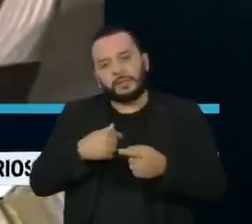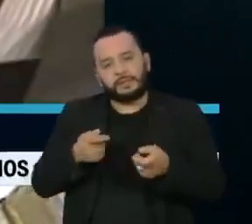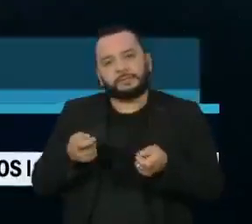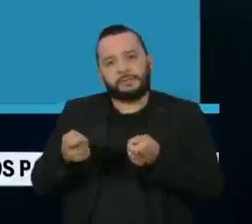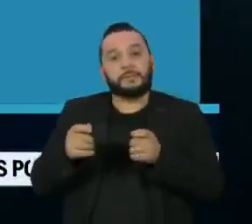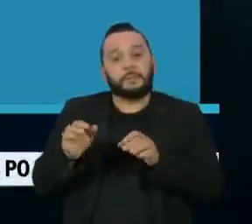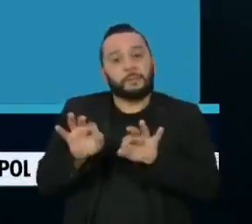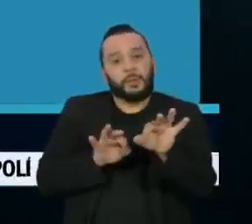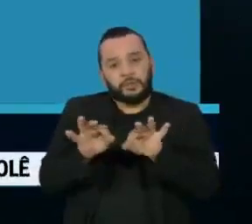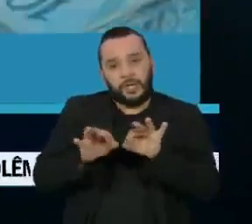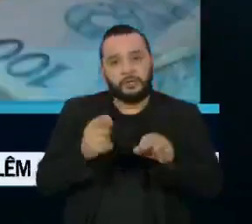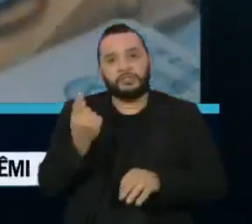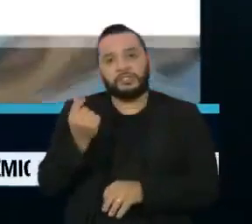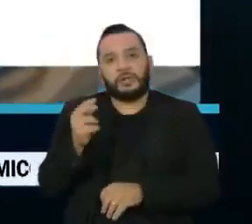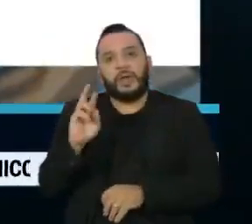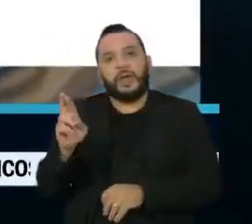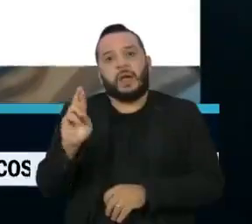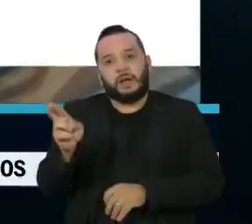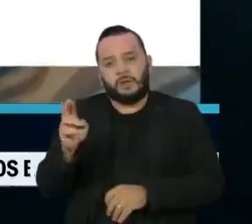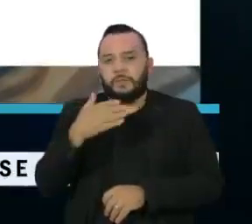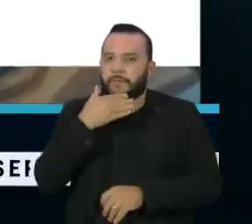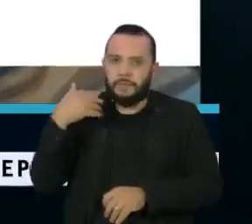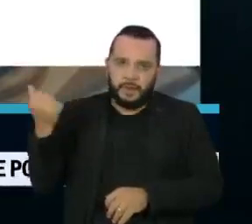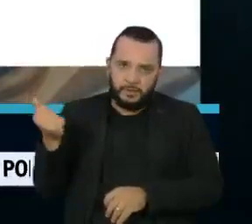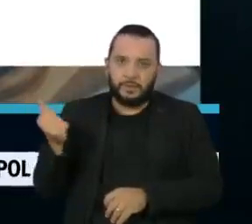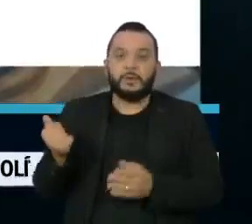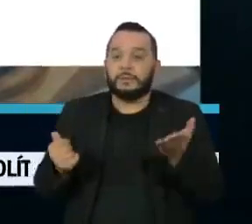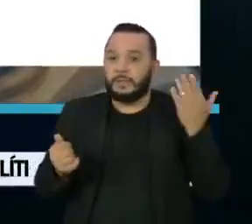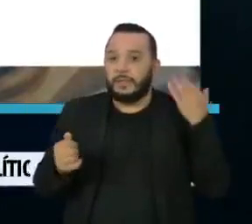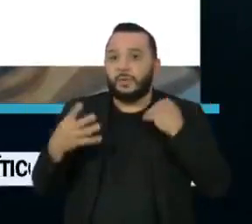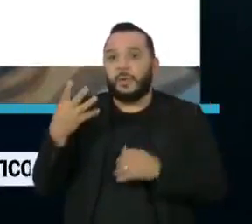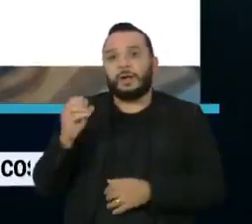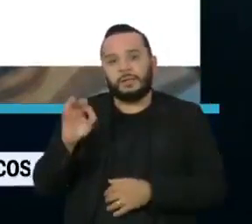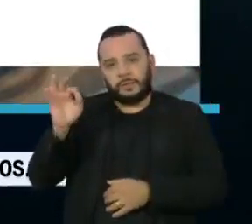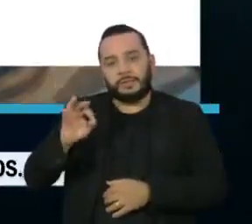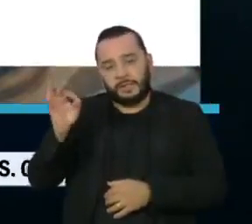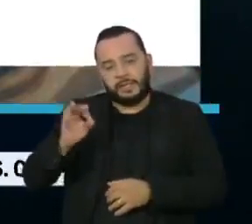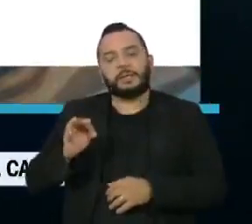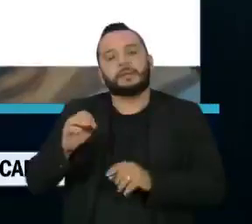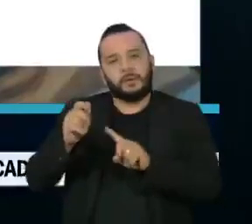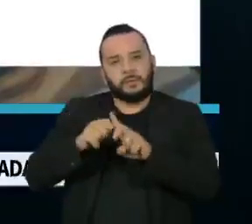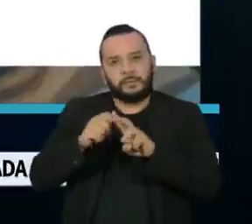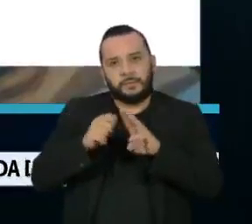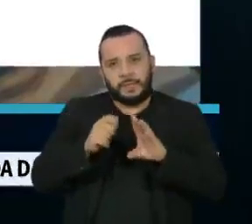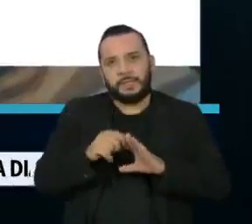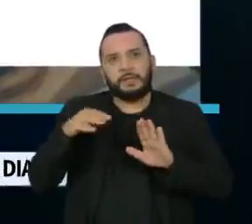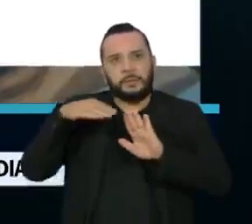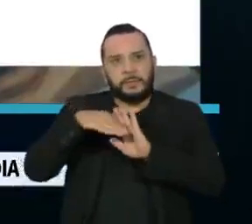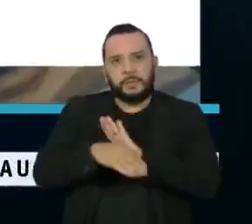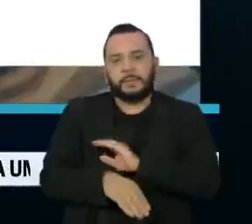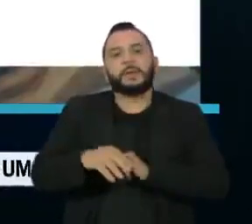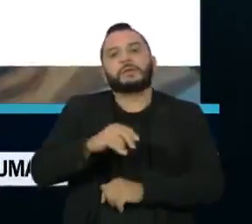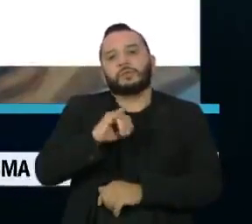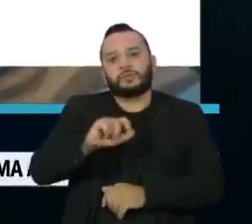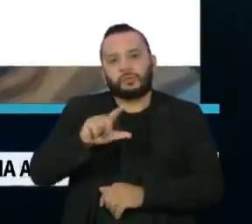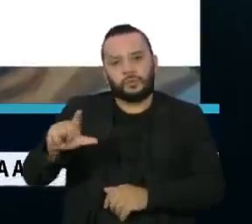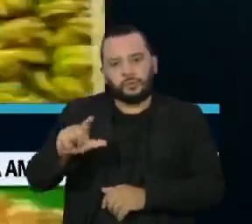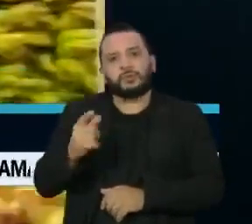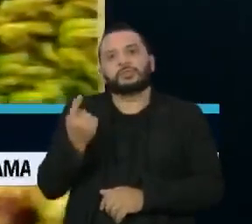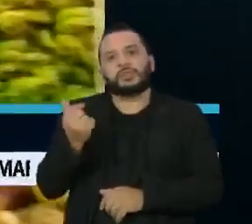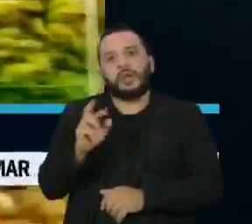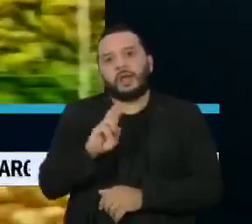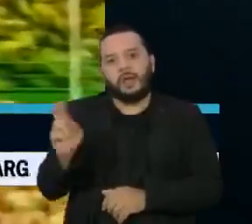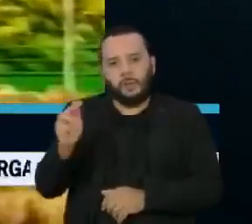Plano Real. A inflação, que rodava na casa dos 40% ao mês, despencou a partir de julho, com a entrada da nova